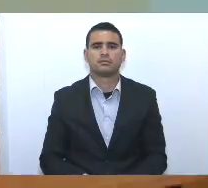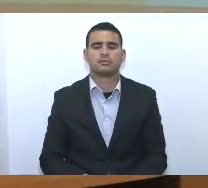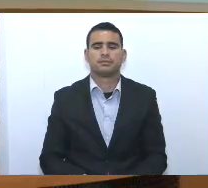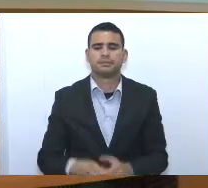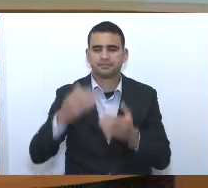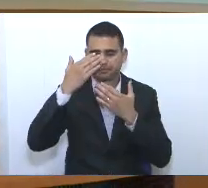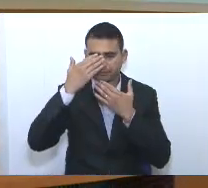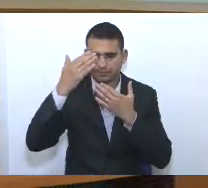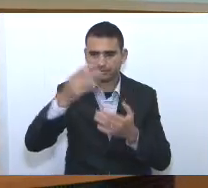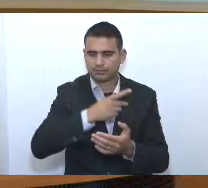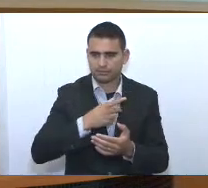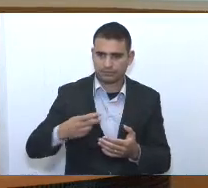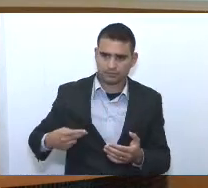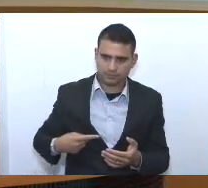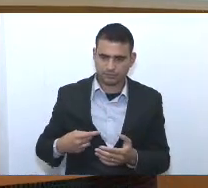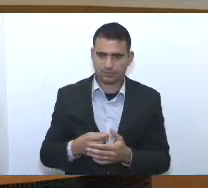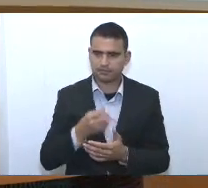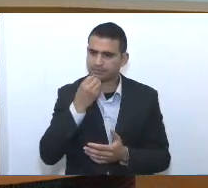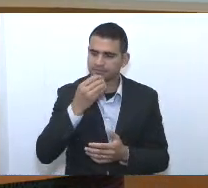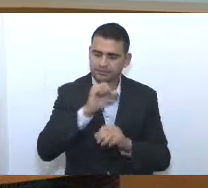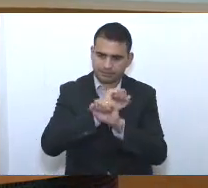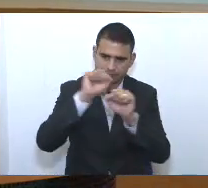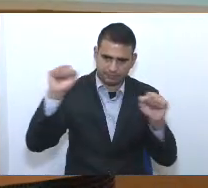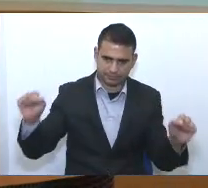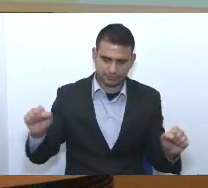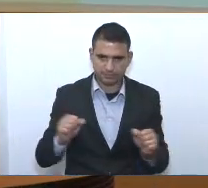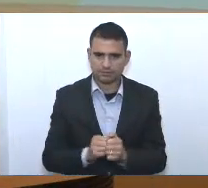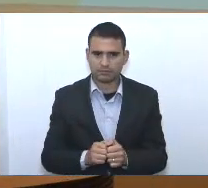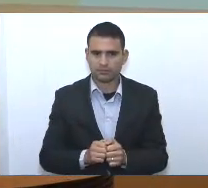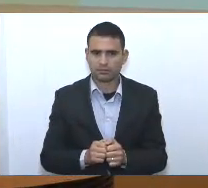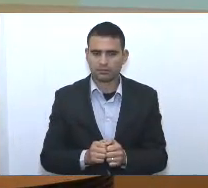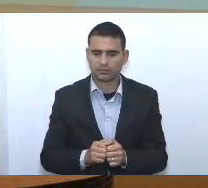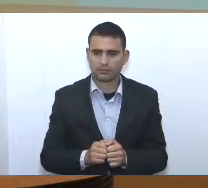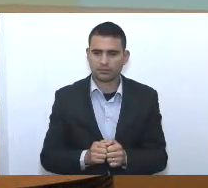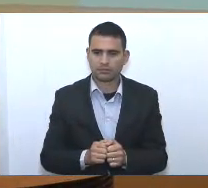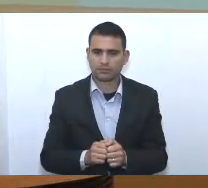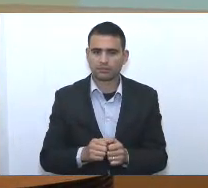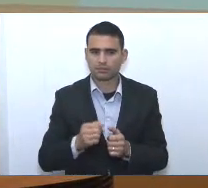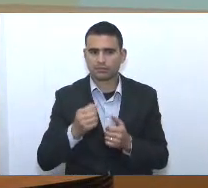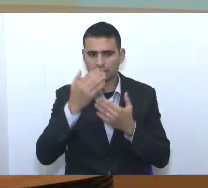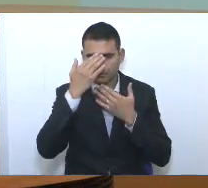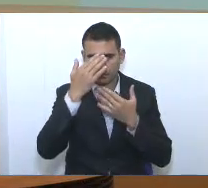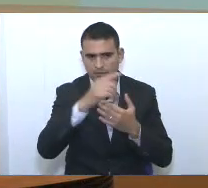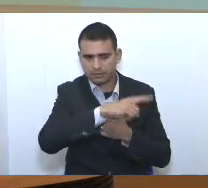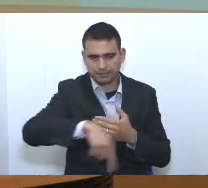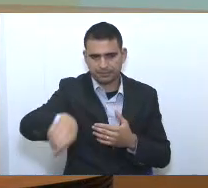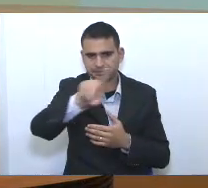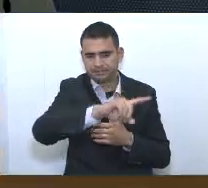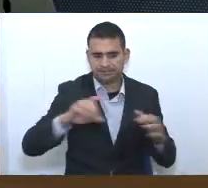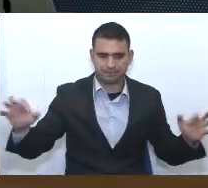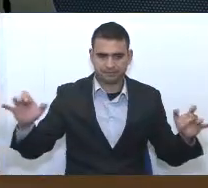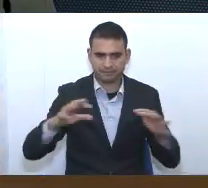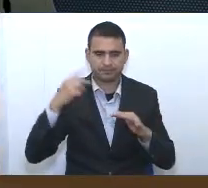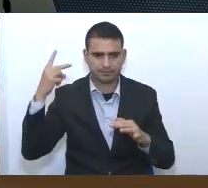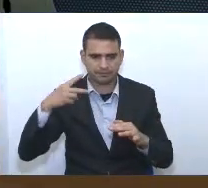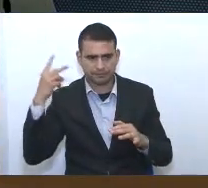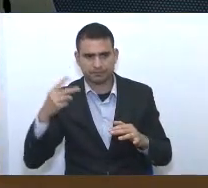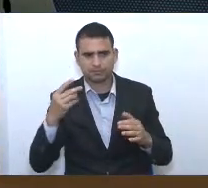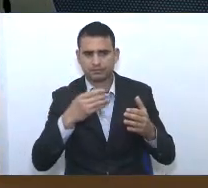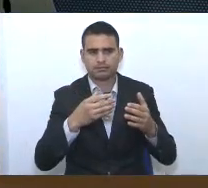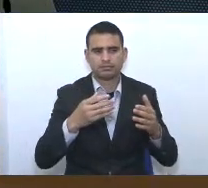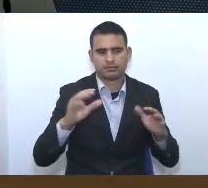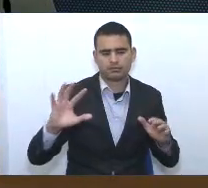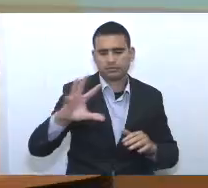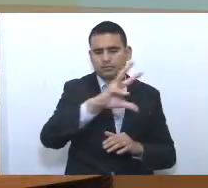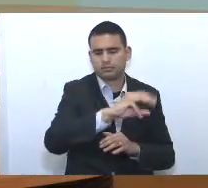Obrigado, presidente. Bom dia, presidente. O presidente, cumprimento todos os vereadores presentes, público presente, jornalistas, secretários,